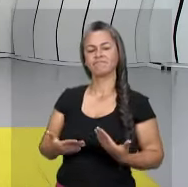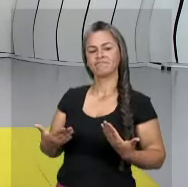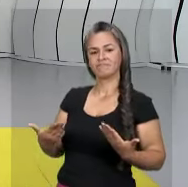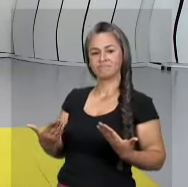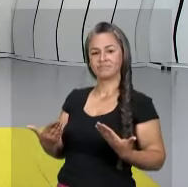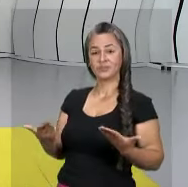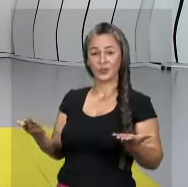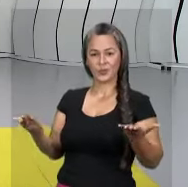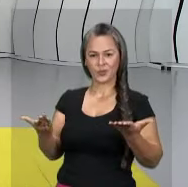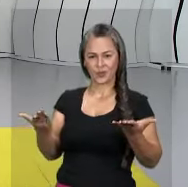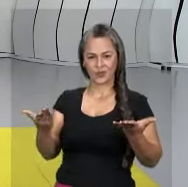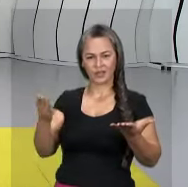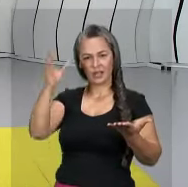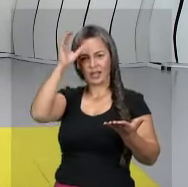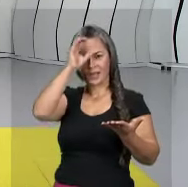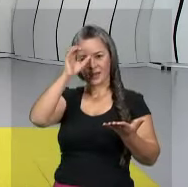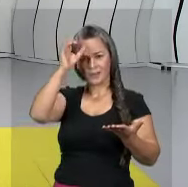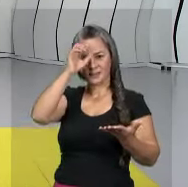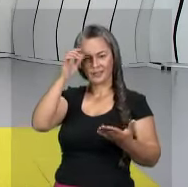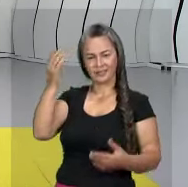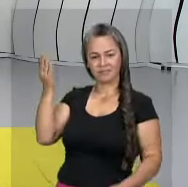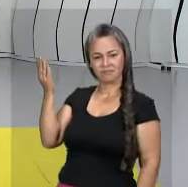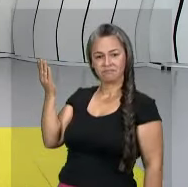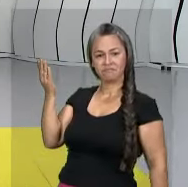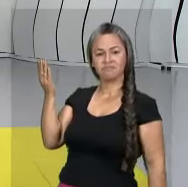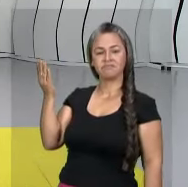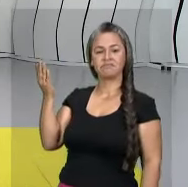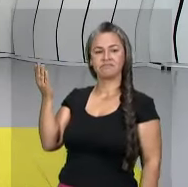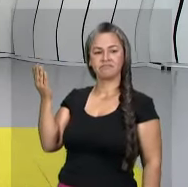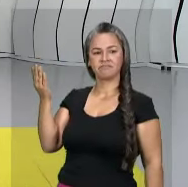nós aprendemos sobre a interação